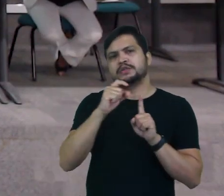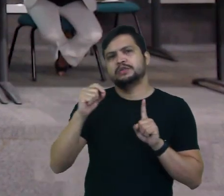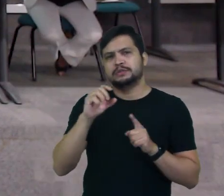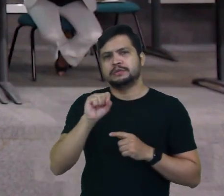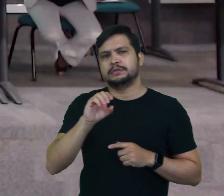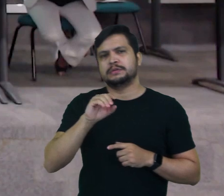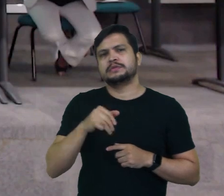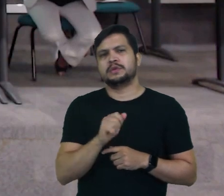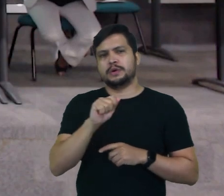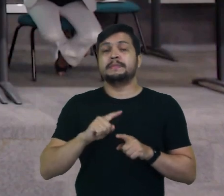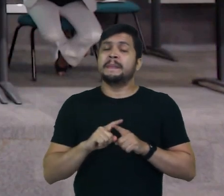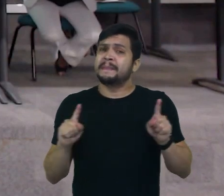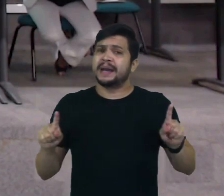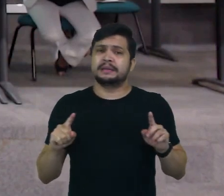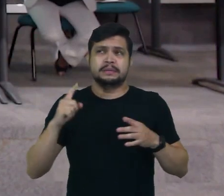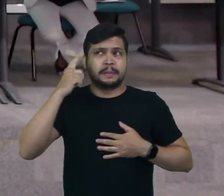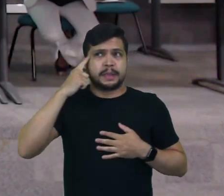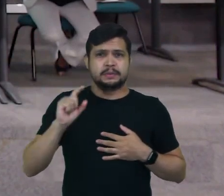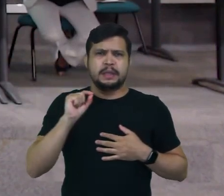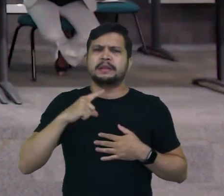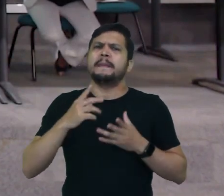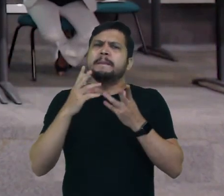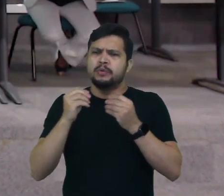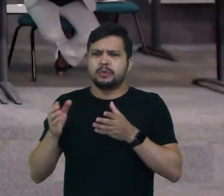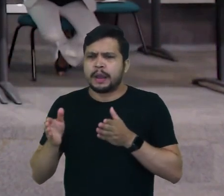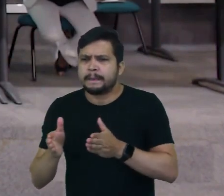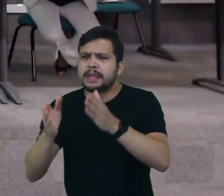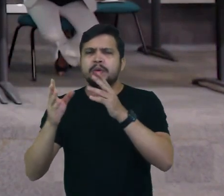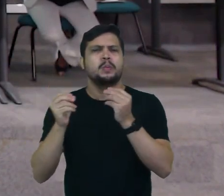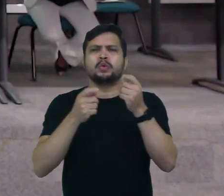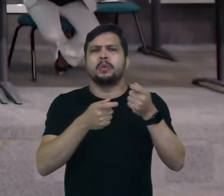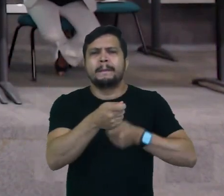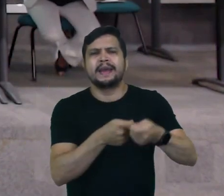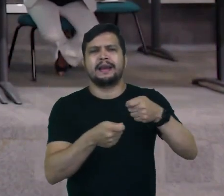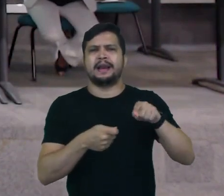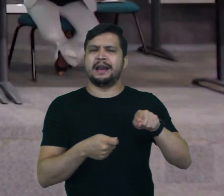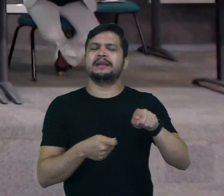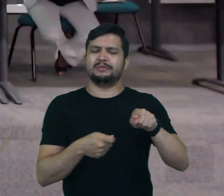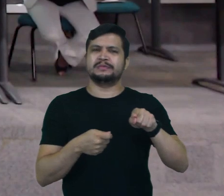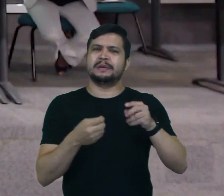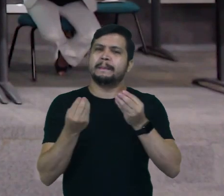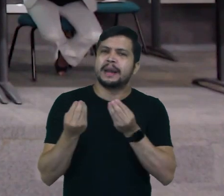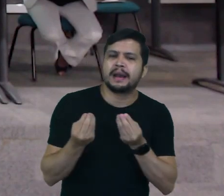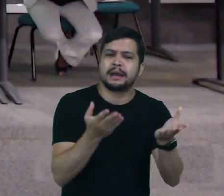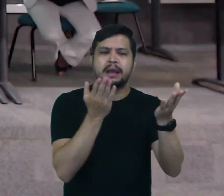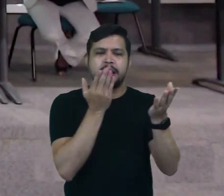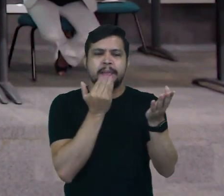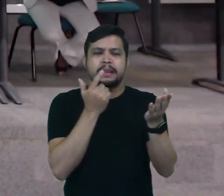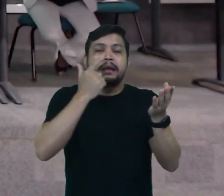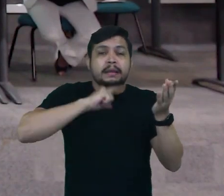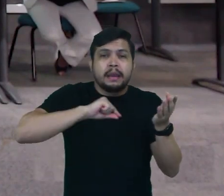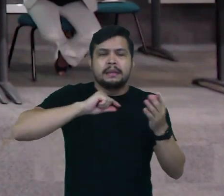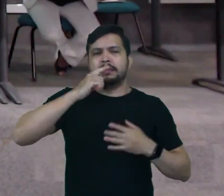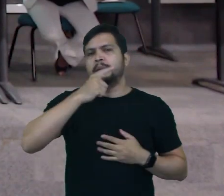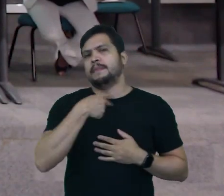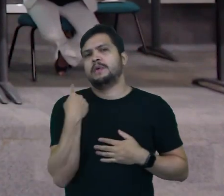seguir. Agora, eu acho que assim, a gente ainda tem muito mercado, muito caminho, muita coisa para alimentar quem está morrendo